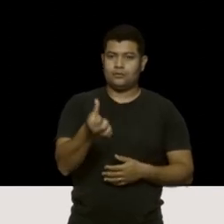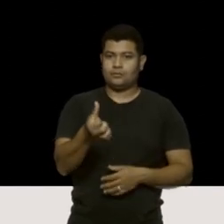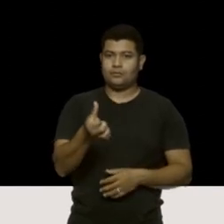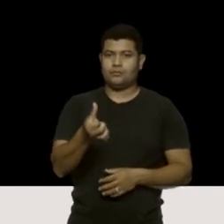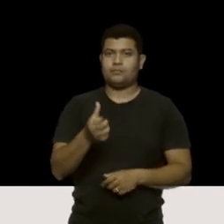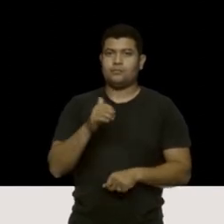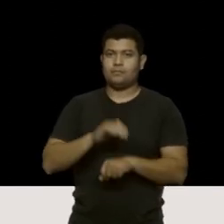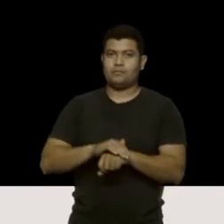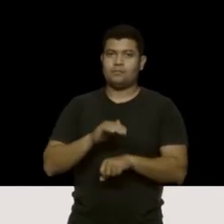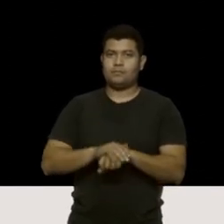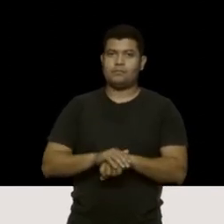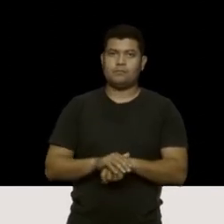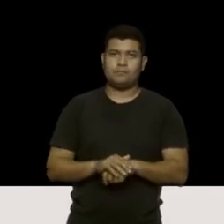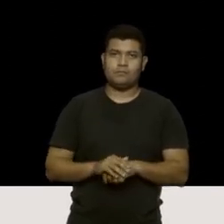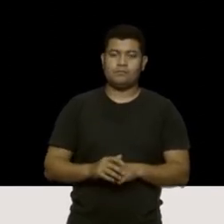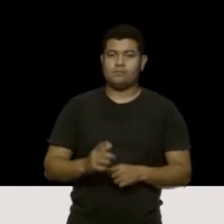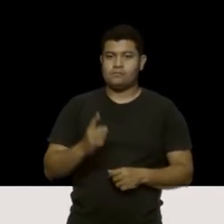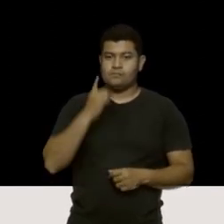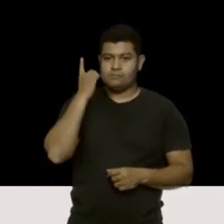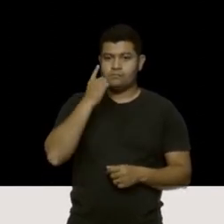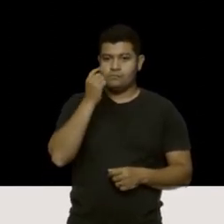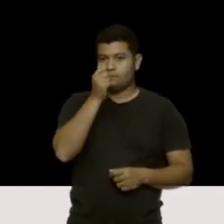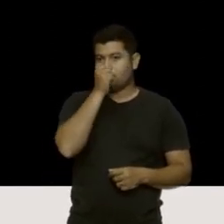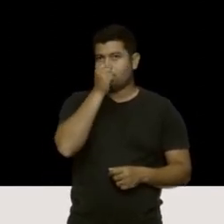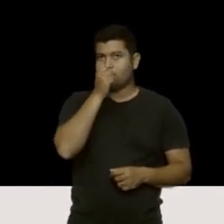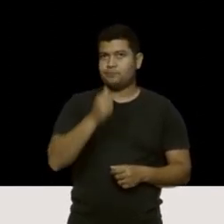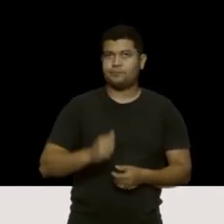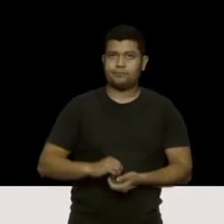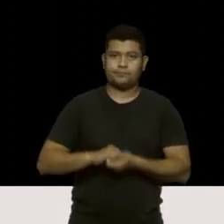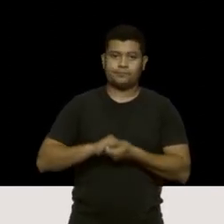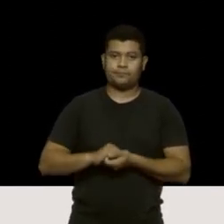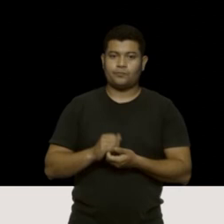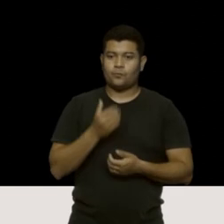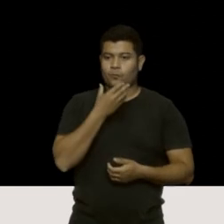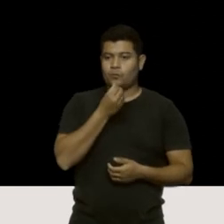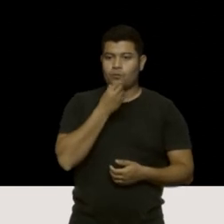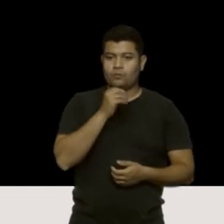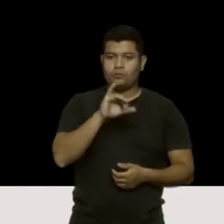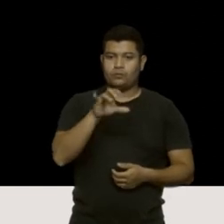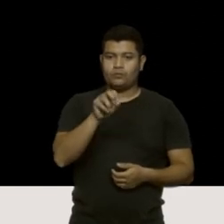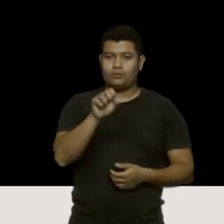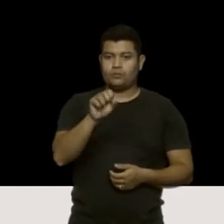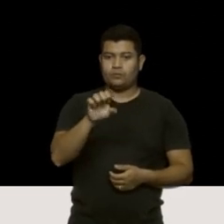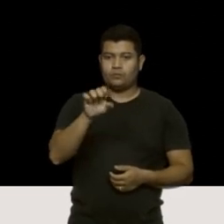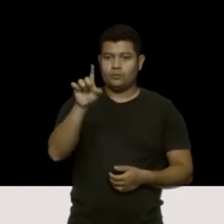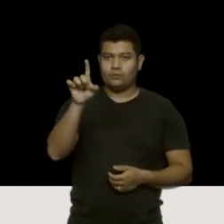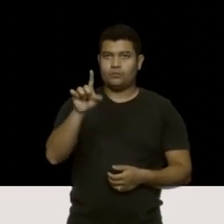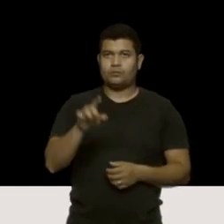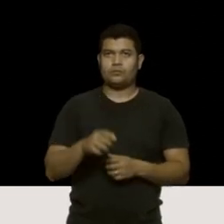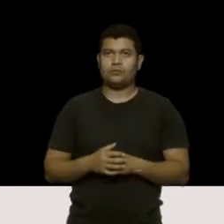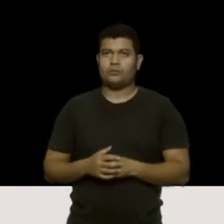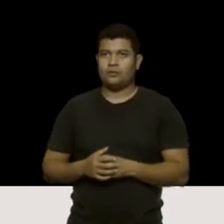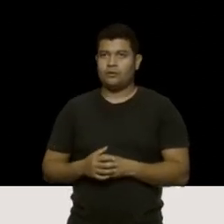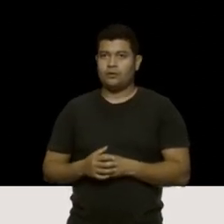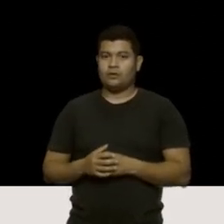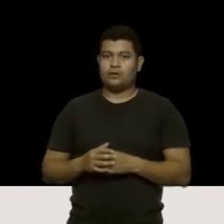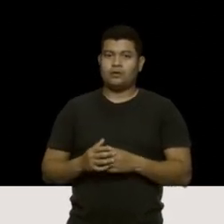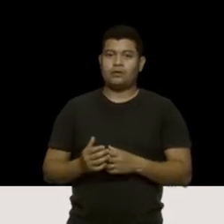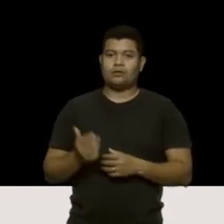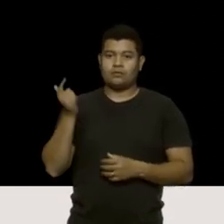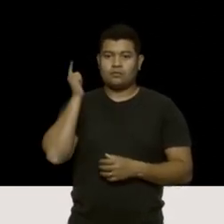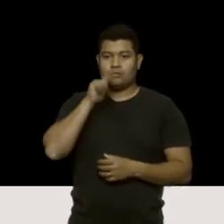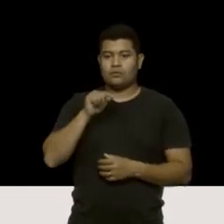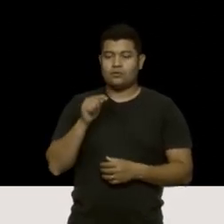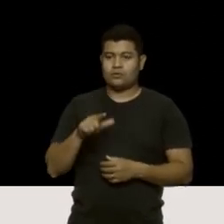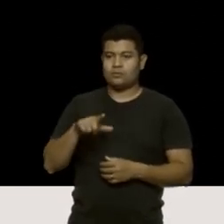deputado, autor deputado João Amin, cumprimentando o senhor José Antônio Farenzena pela reeleição